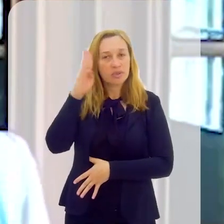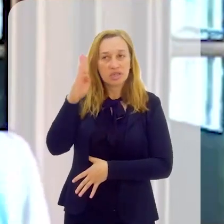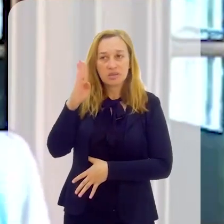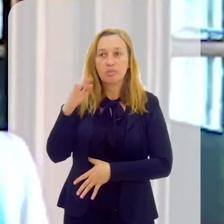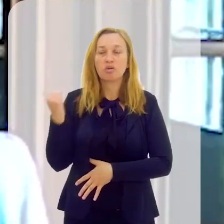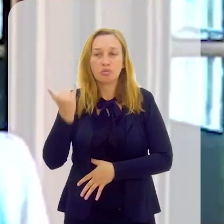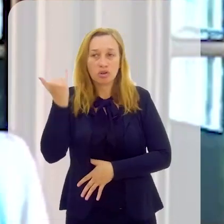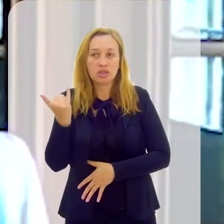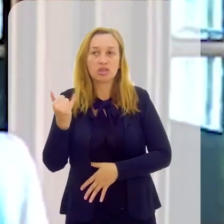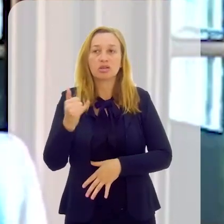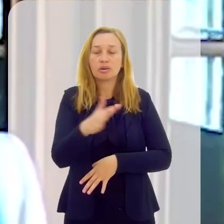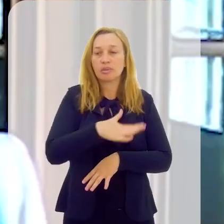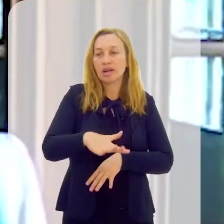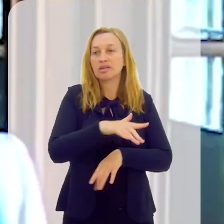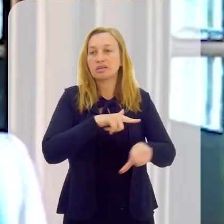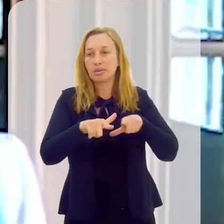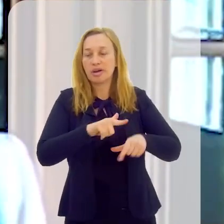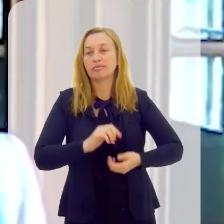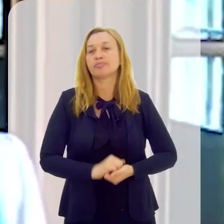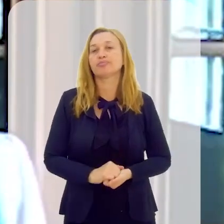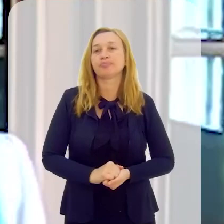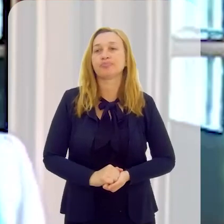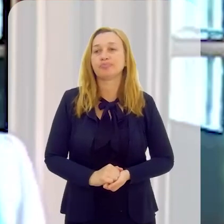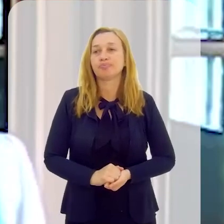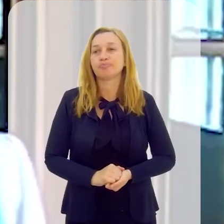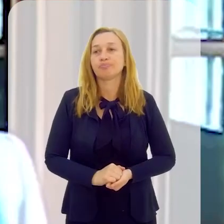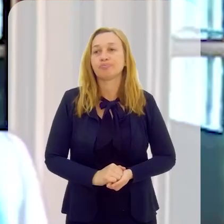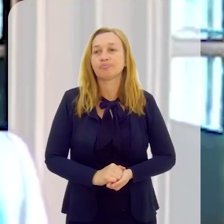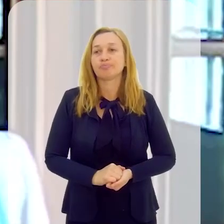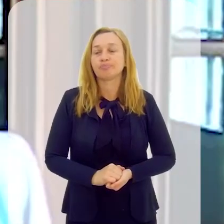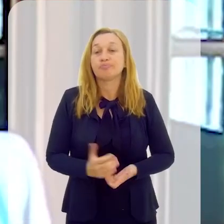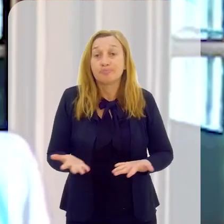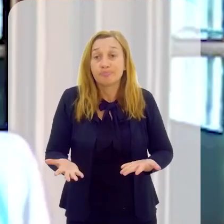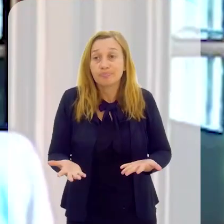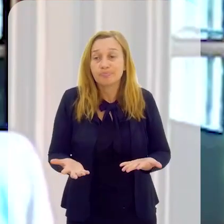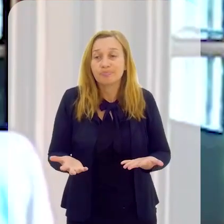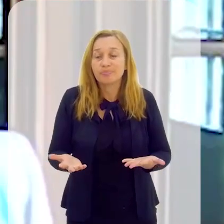área que é fundamental no nosso mercado do Rio de Janeiro.